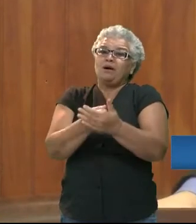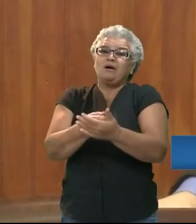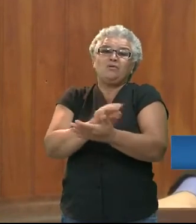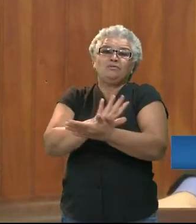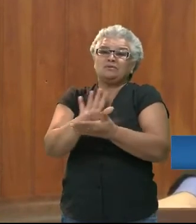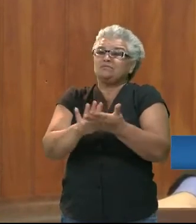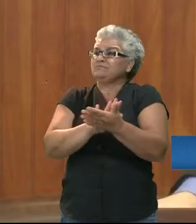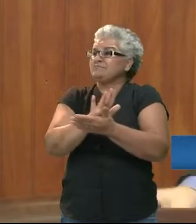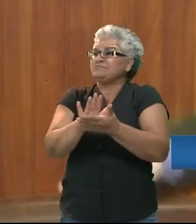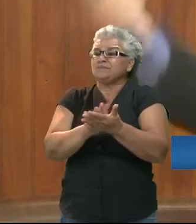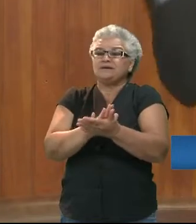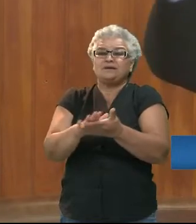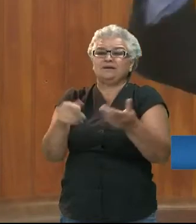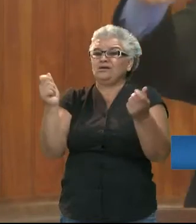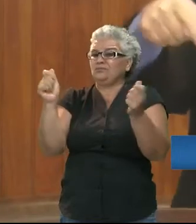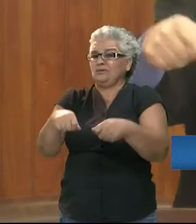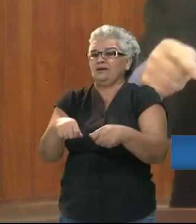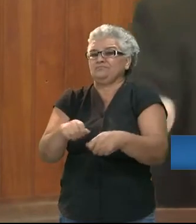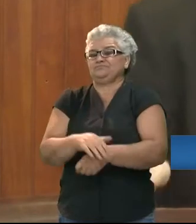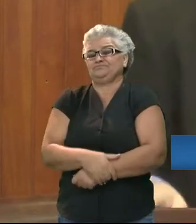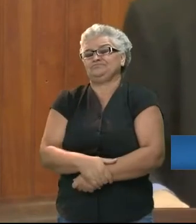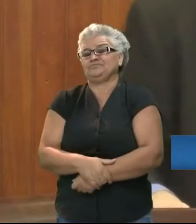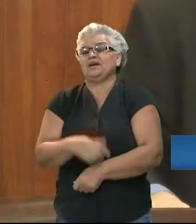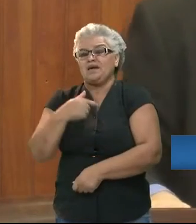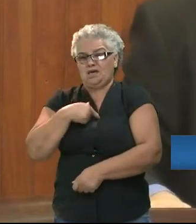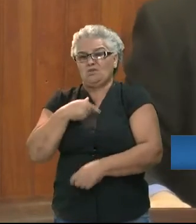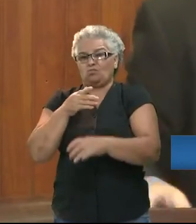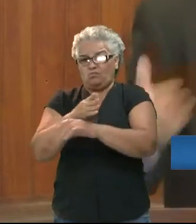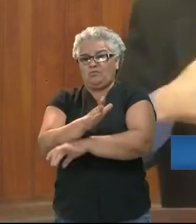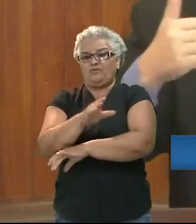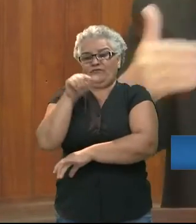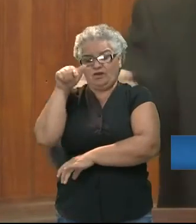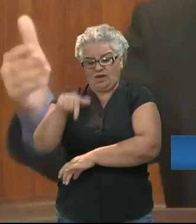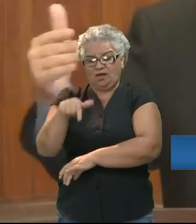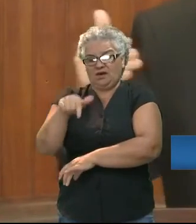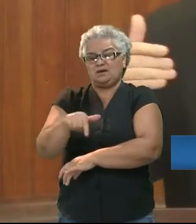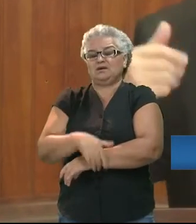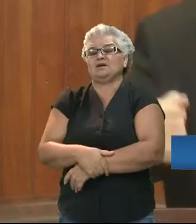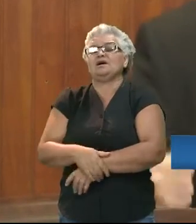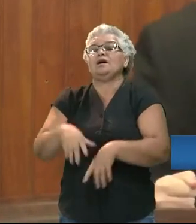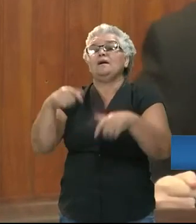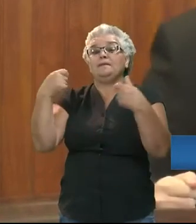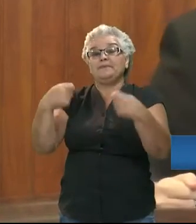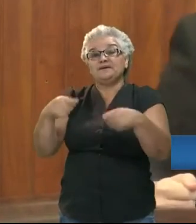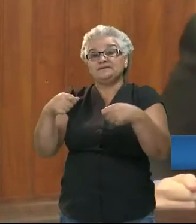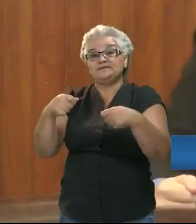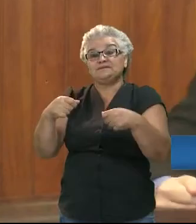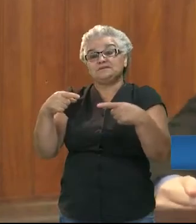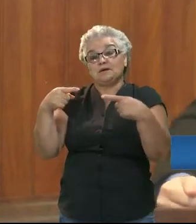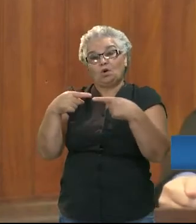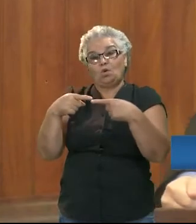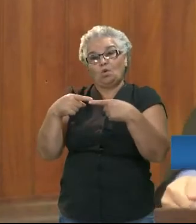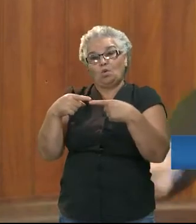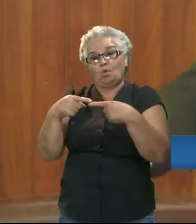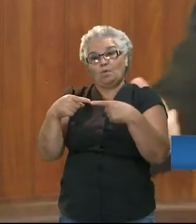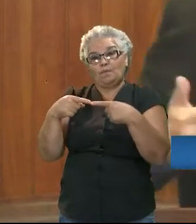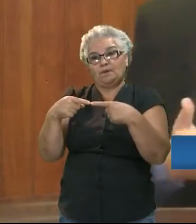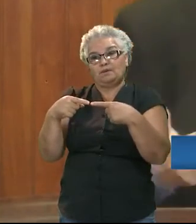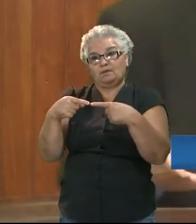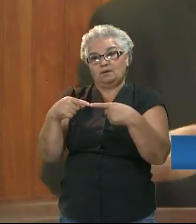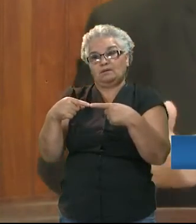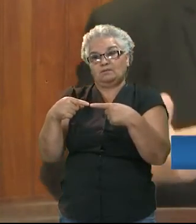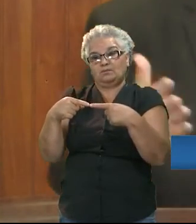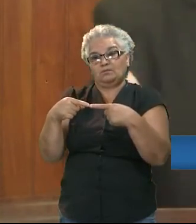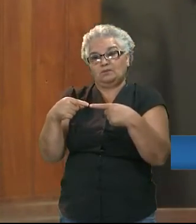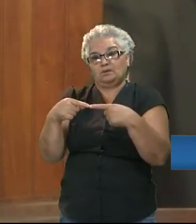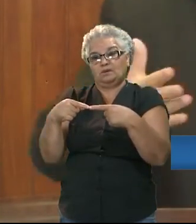isso. Então eu aprovei aqui, também acho que tem que ter uma combinação. Tem que ter uma